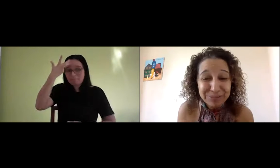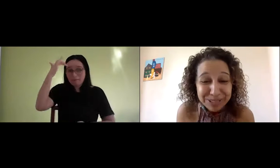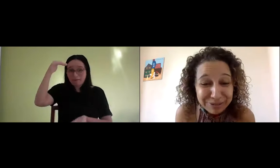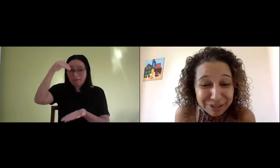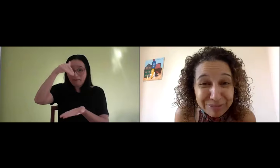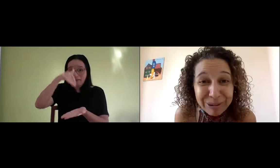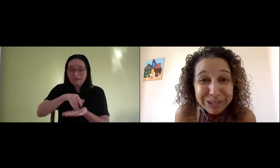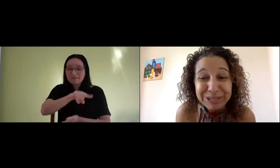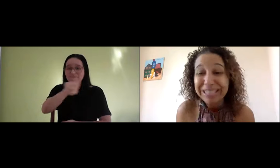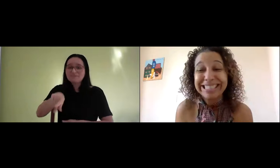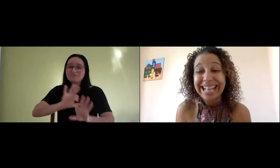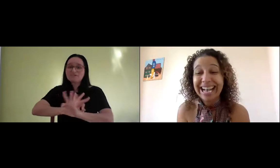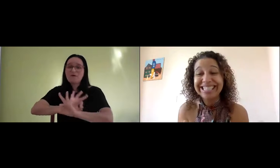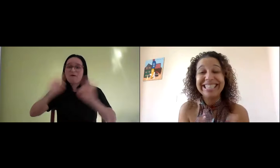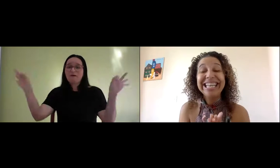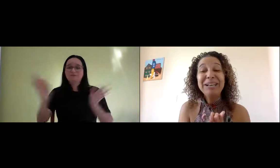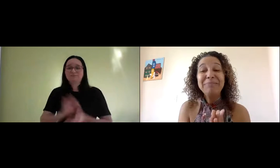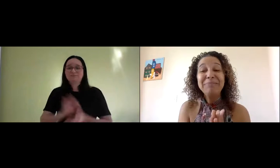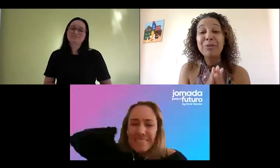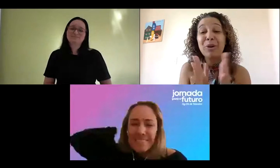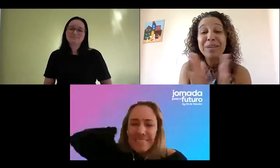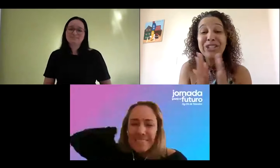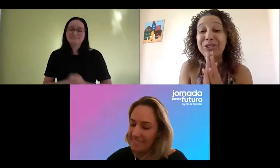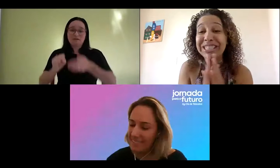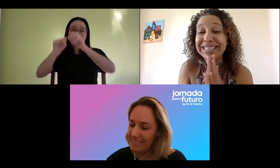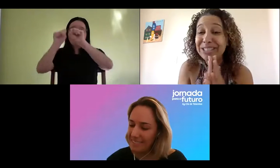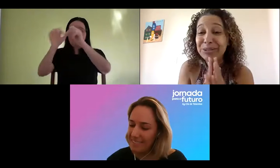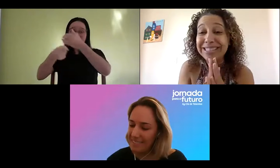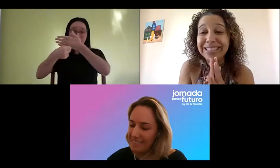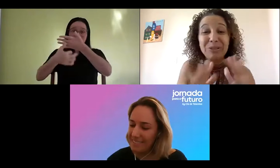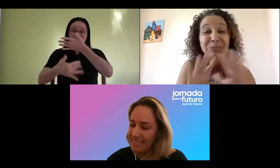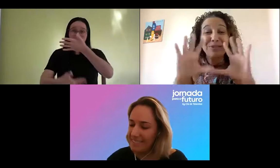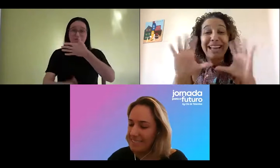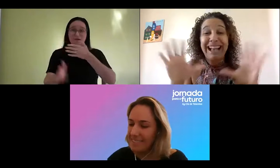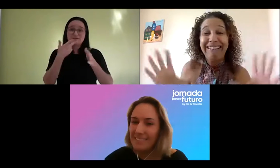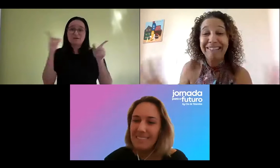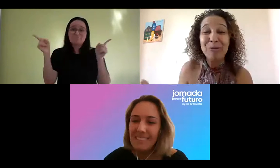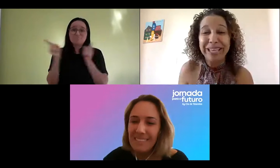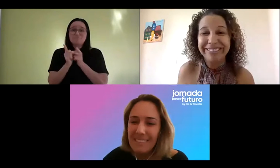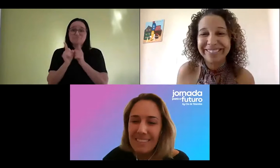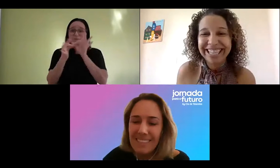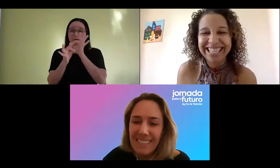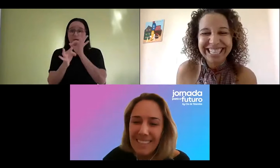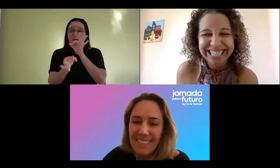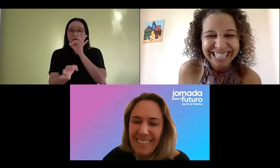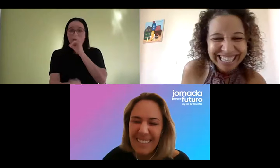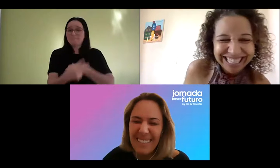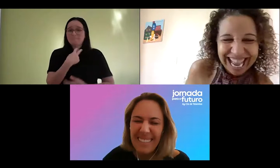são ótimos, estão vendo um monte de mensagem, mas eu prometi que eu tinha que ser sucinta, eu não posso falar muito.